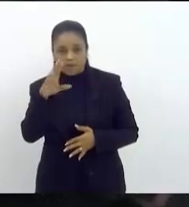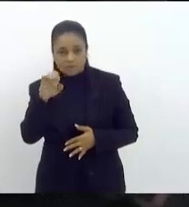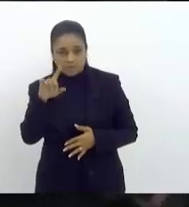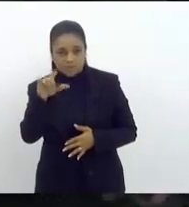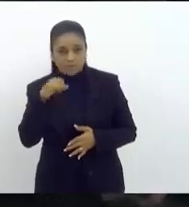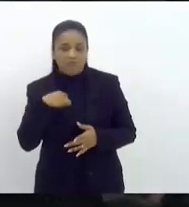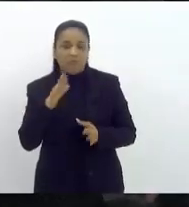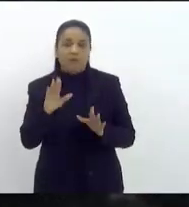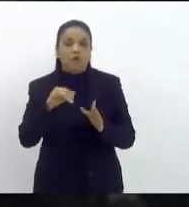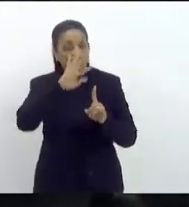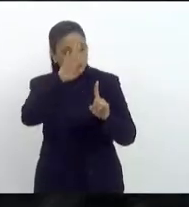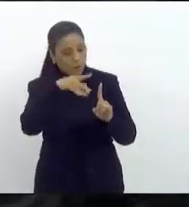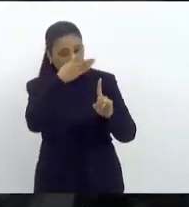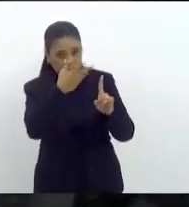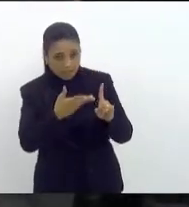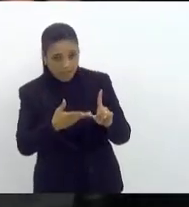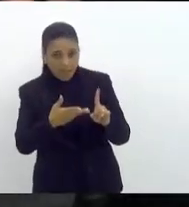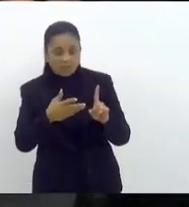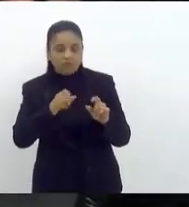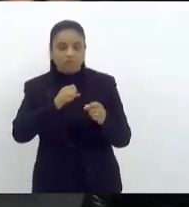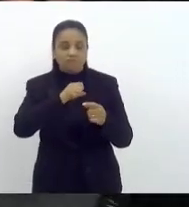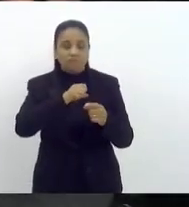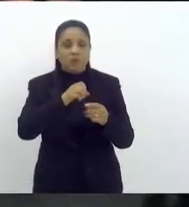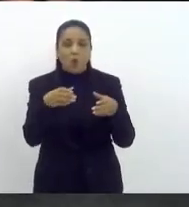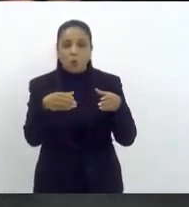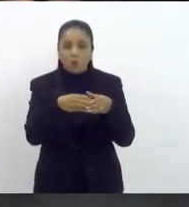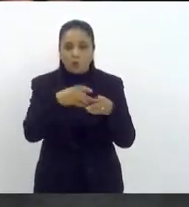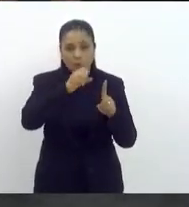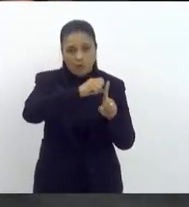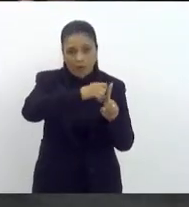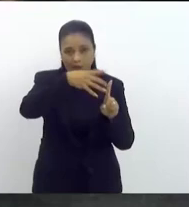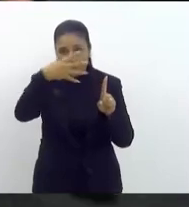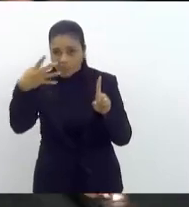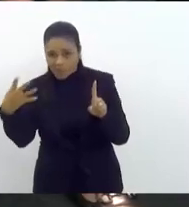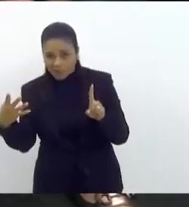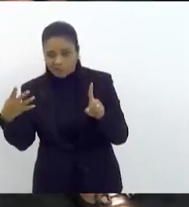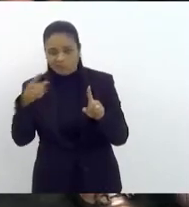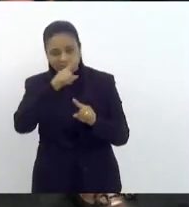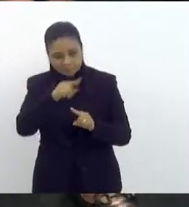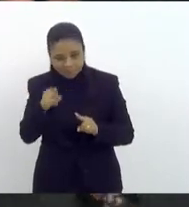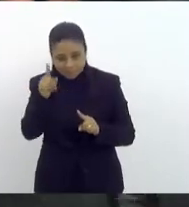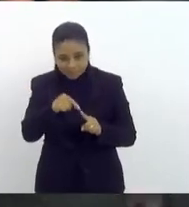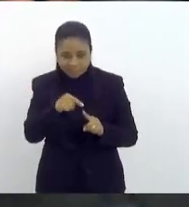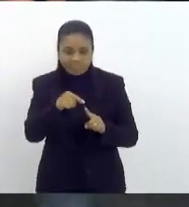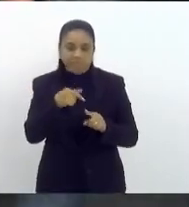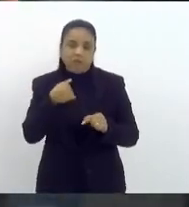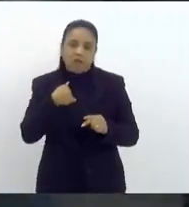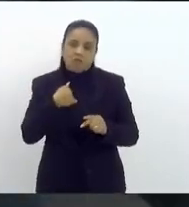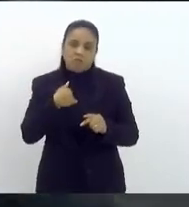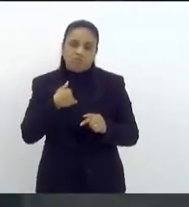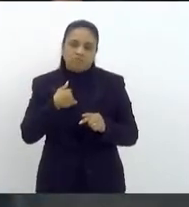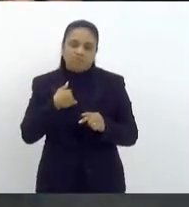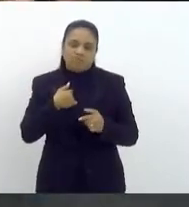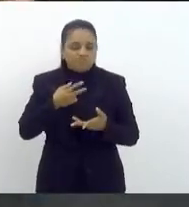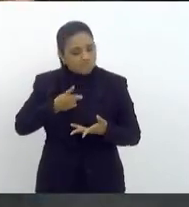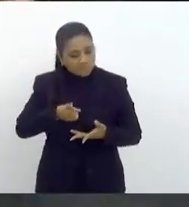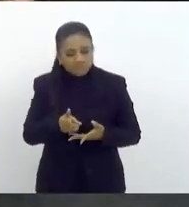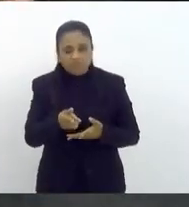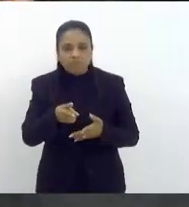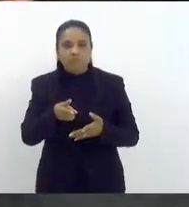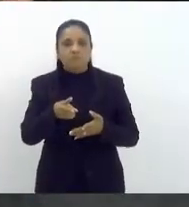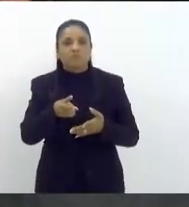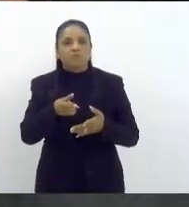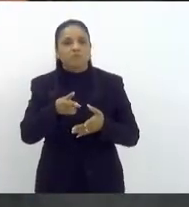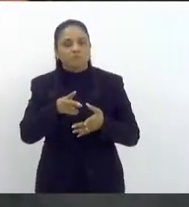a nossa homenagem ao arco-íris que isso não nos moverá um centímetro na convicção democrática